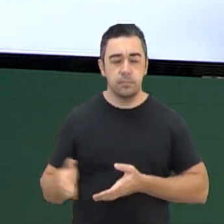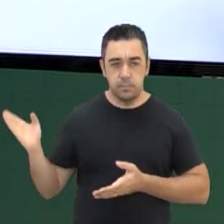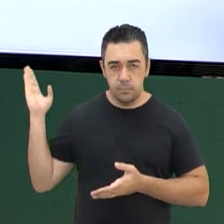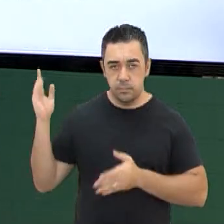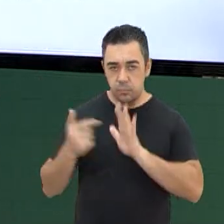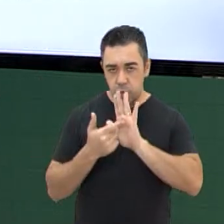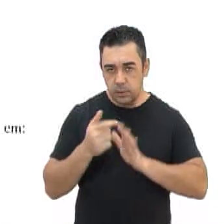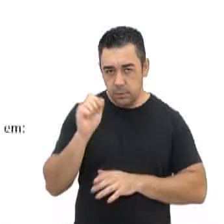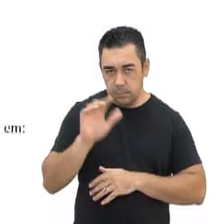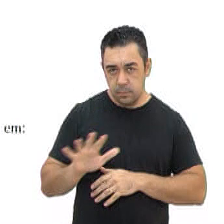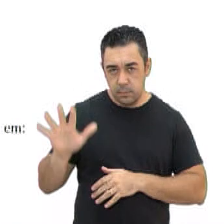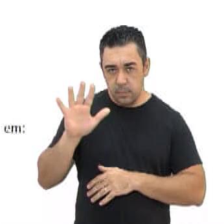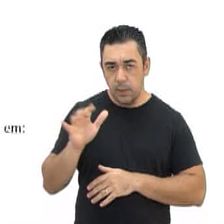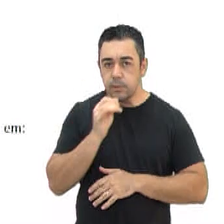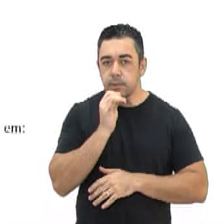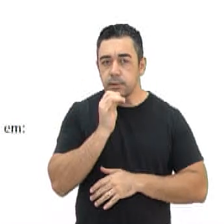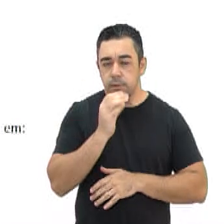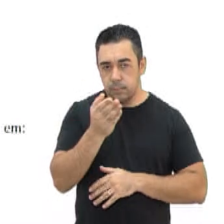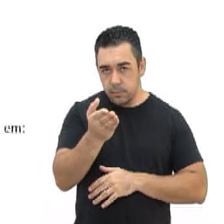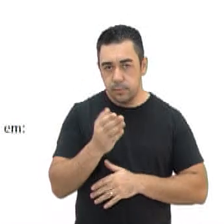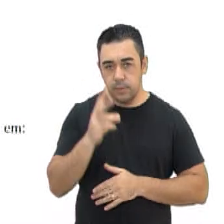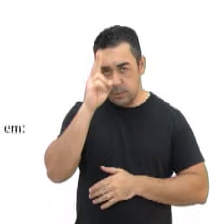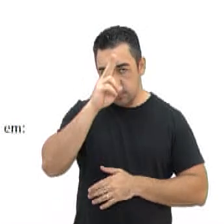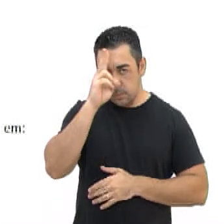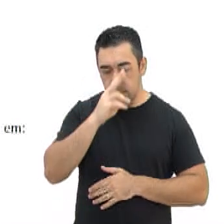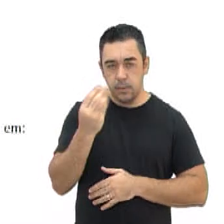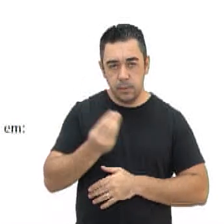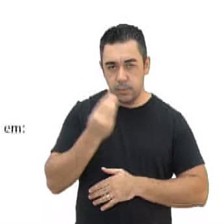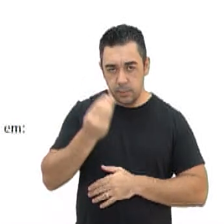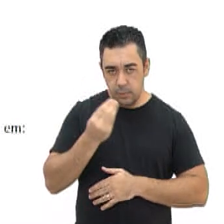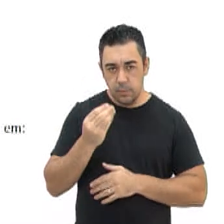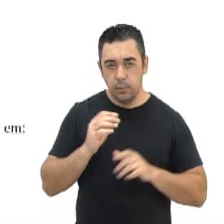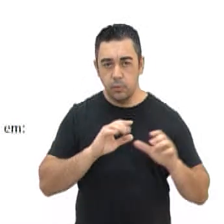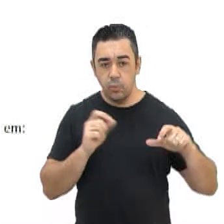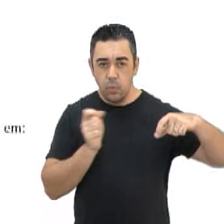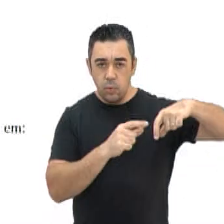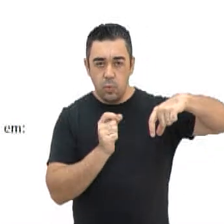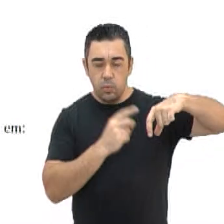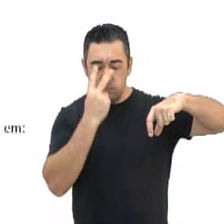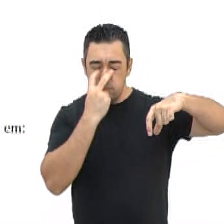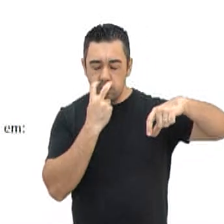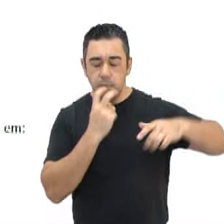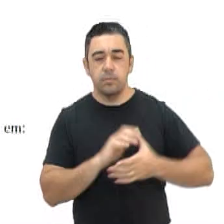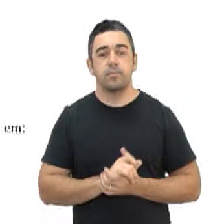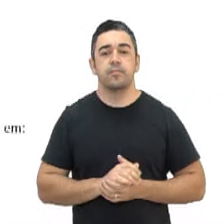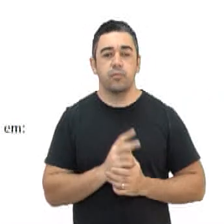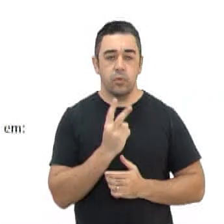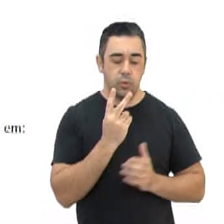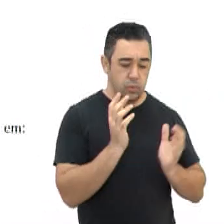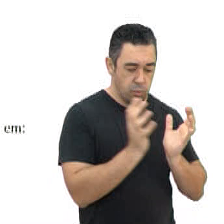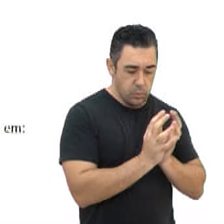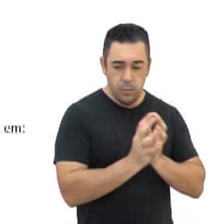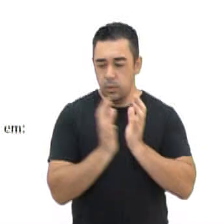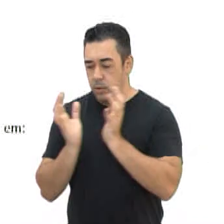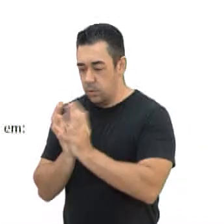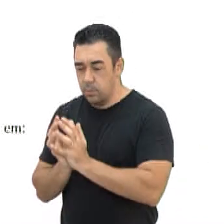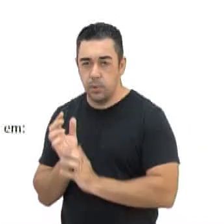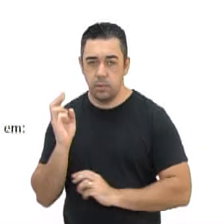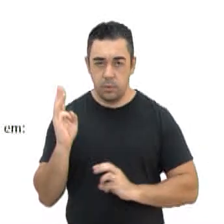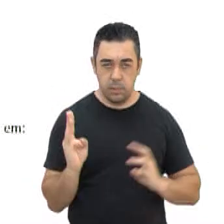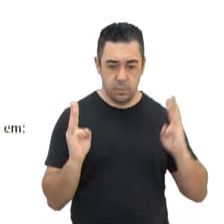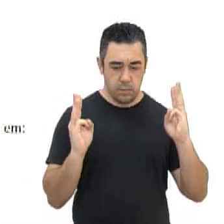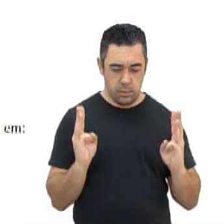Aqui temos uma imagem para relembrarmos como era o jogo de goalball. 2 equipes, 3